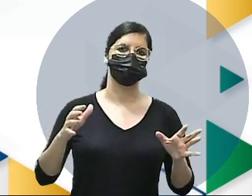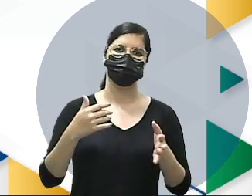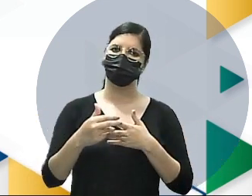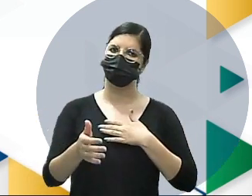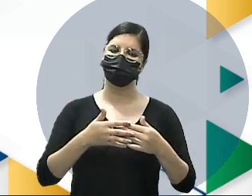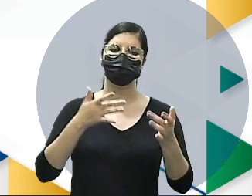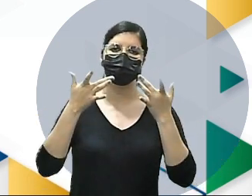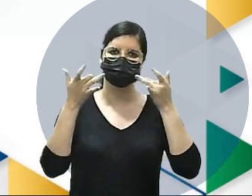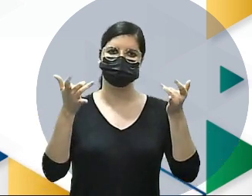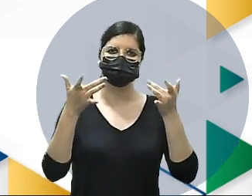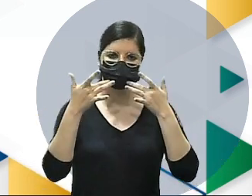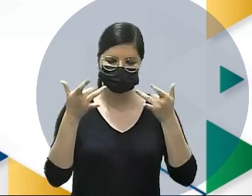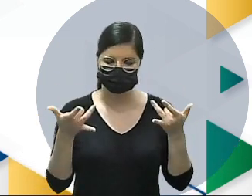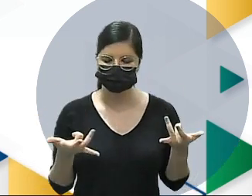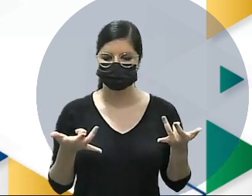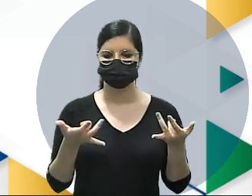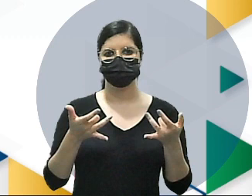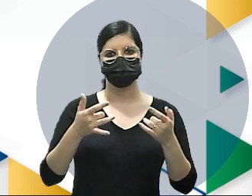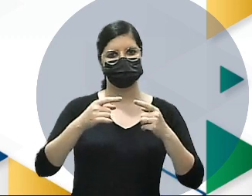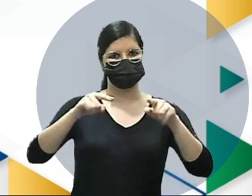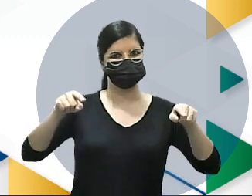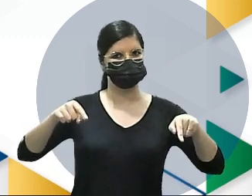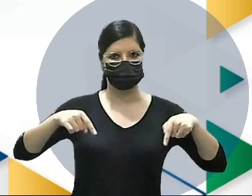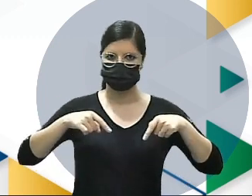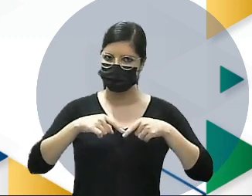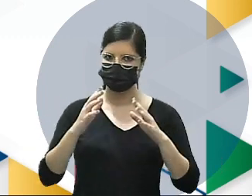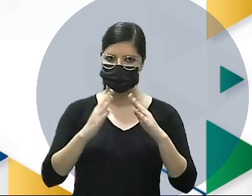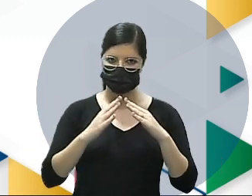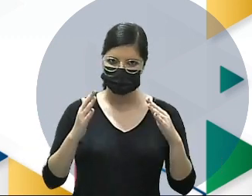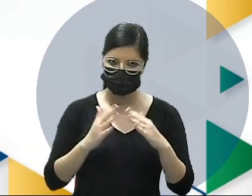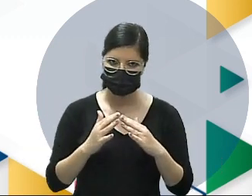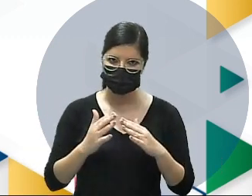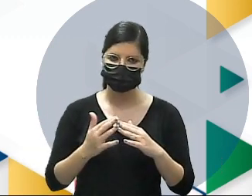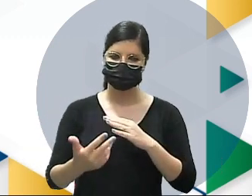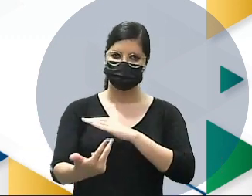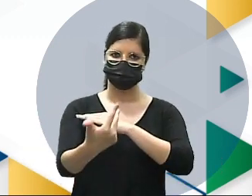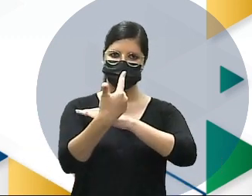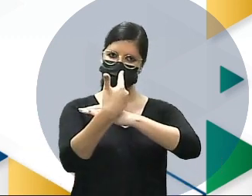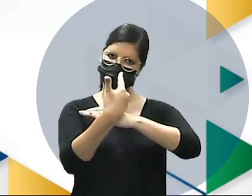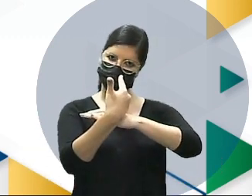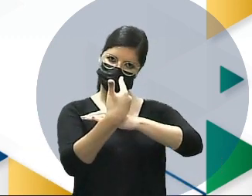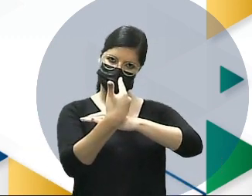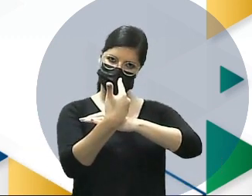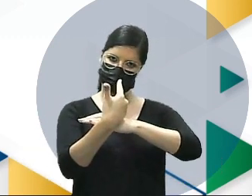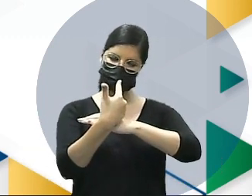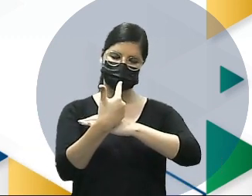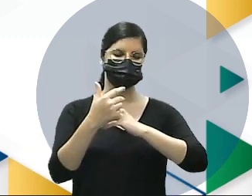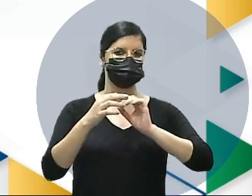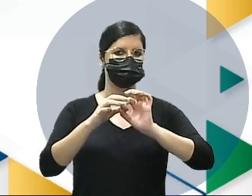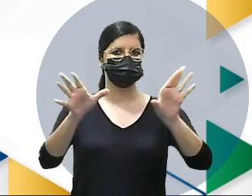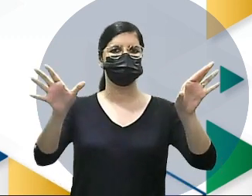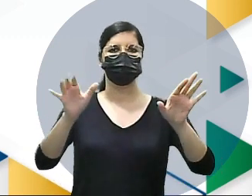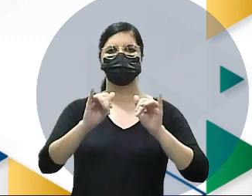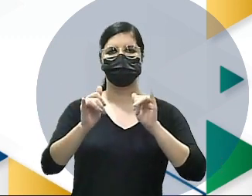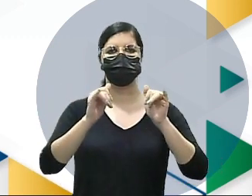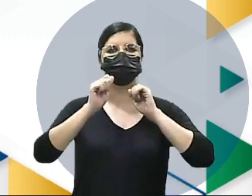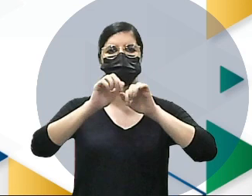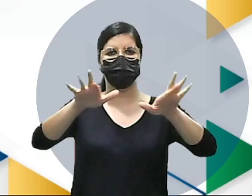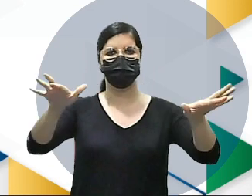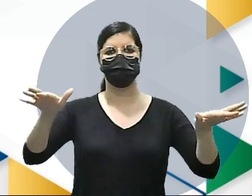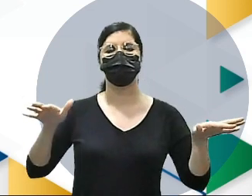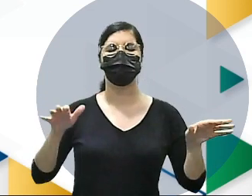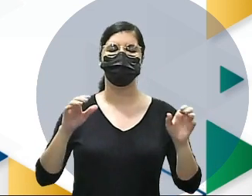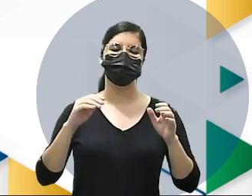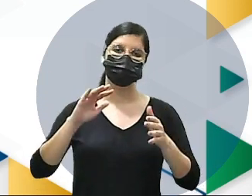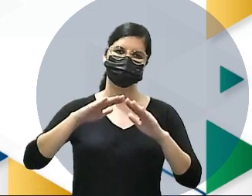dança no teatro contemporâneo você pode fazer na sala da sua casa e transmitir ao vivo para milhões de pessoas através da internet você pode